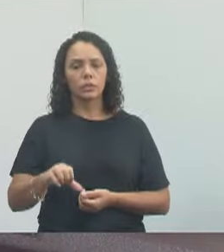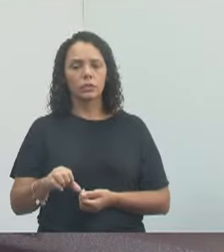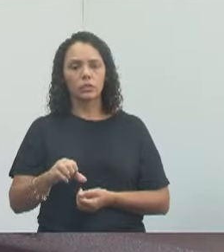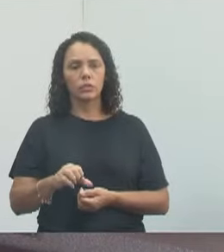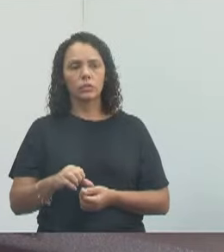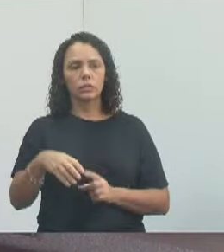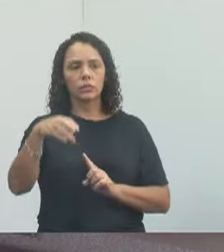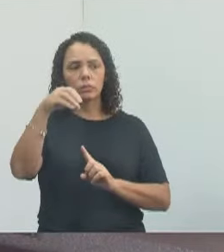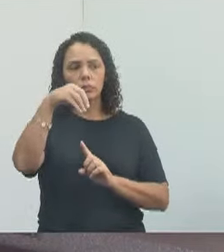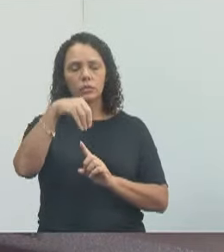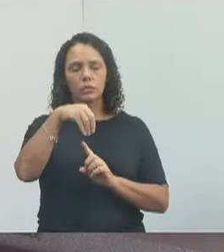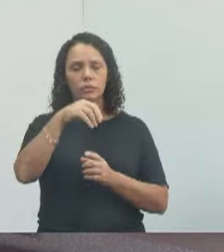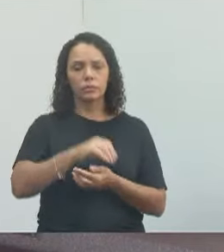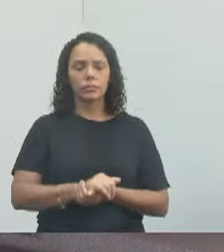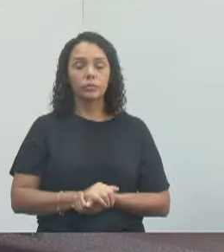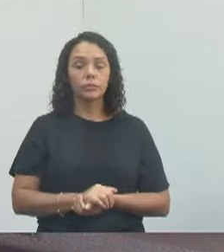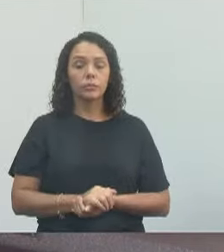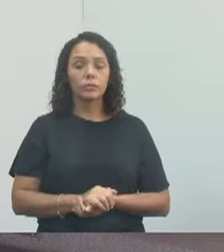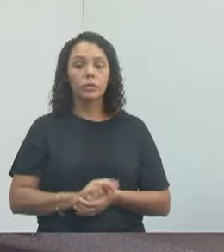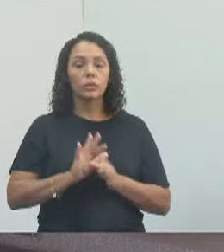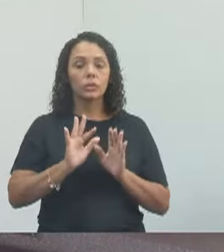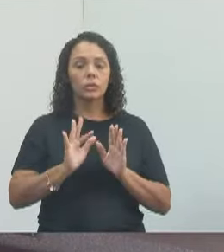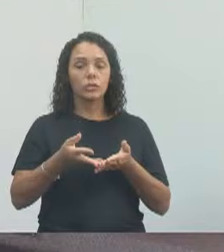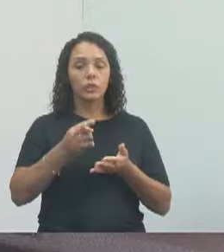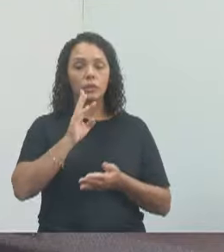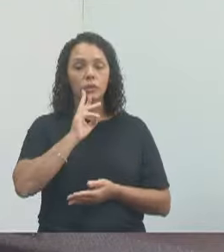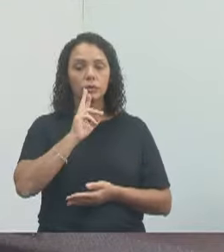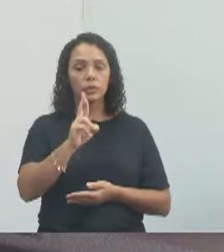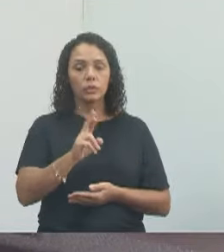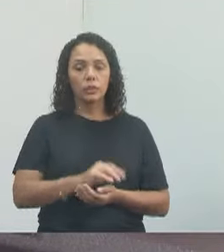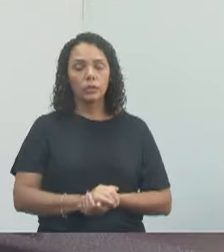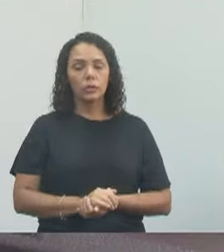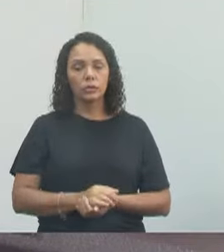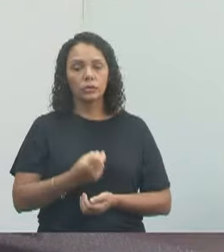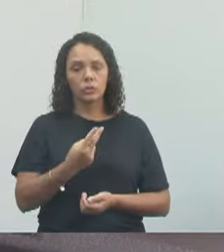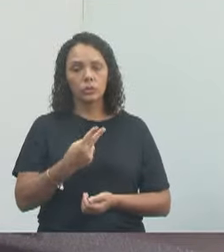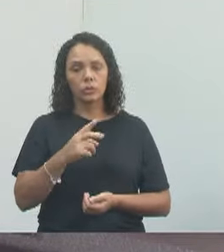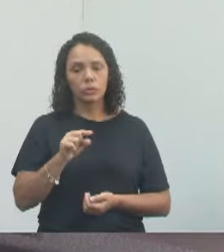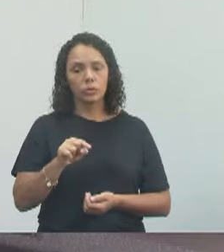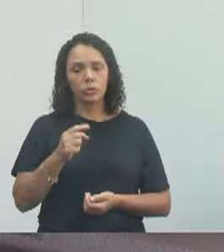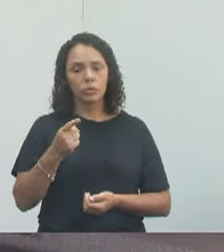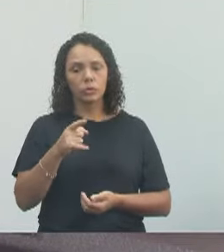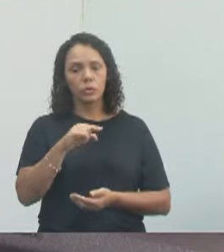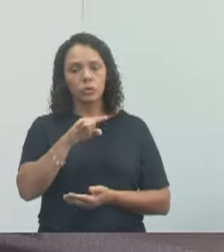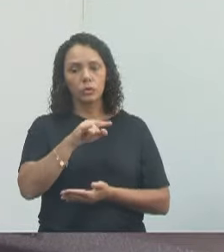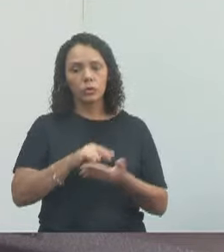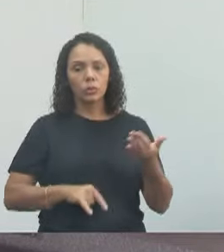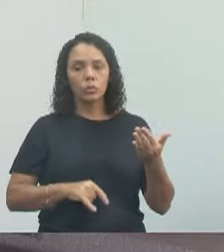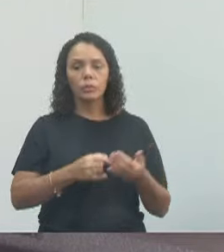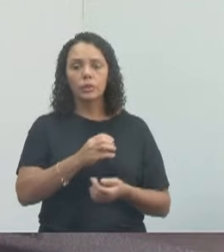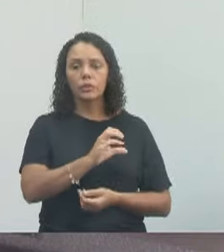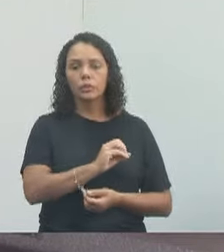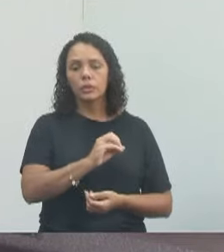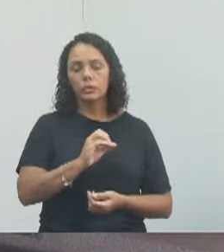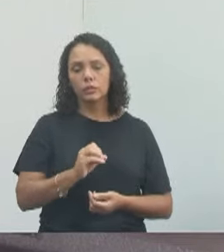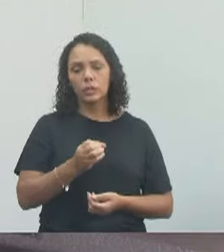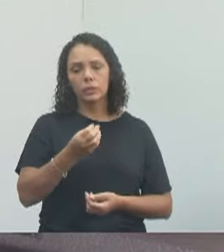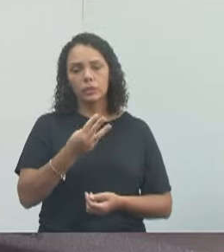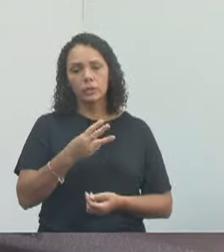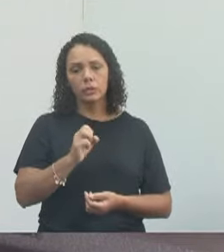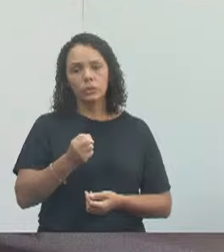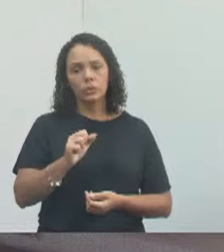ônibus resposta protocolo respondido 2.4 protocolo 0038